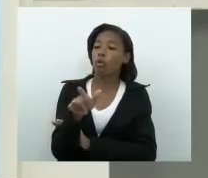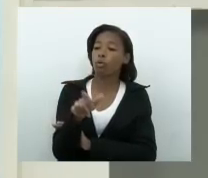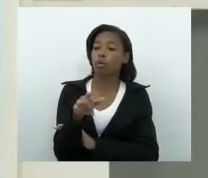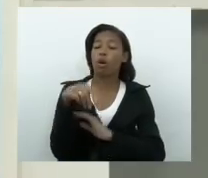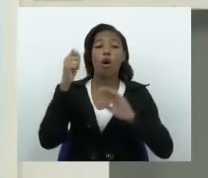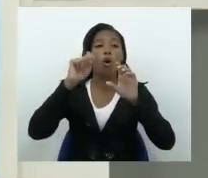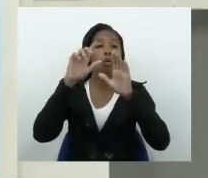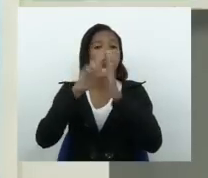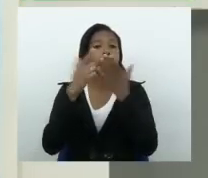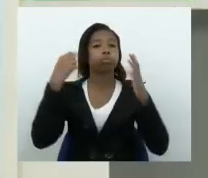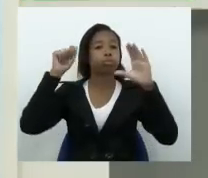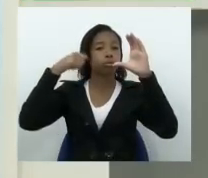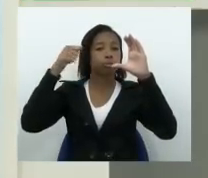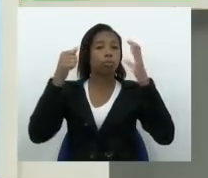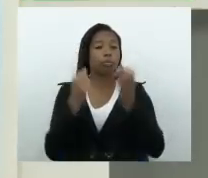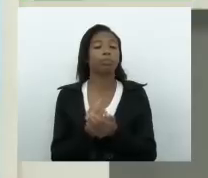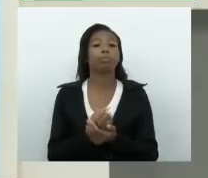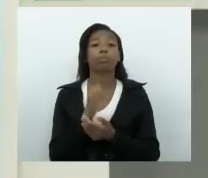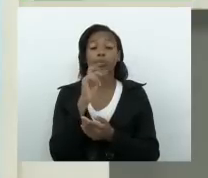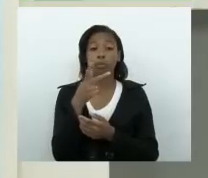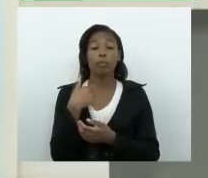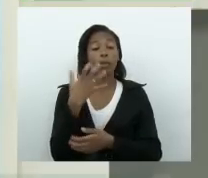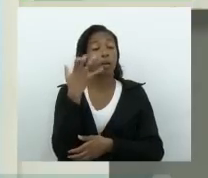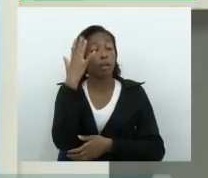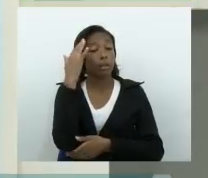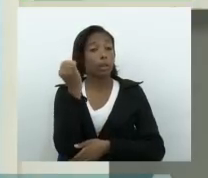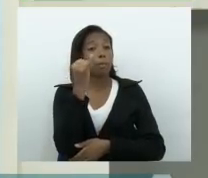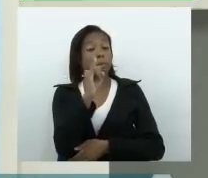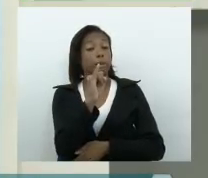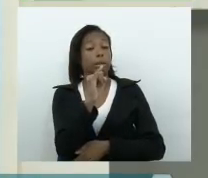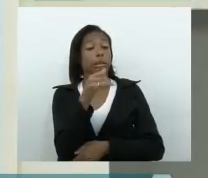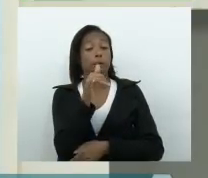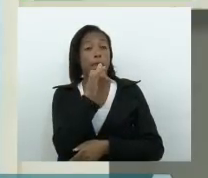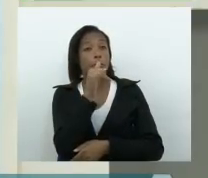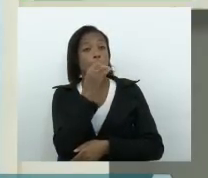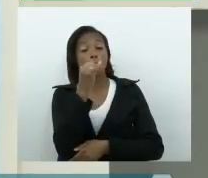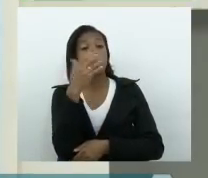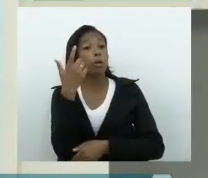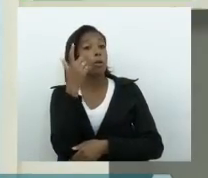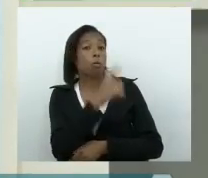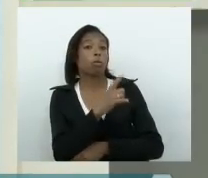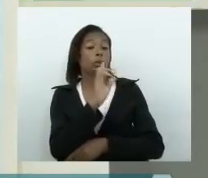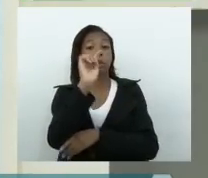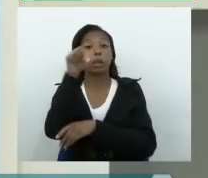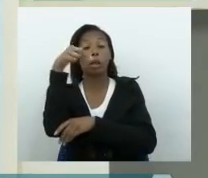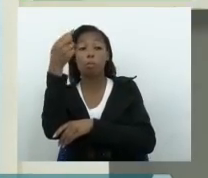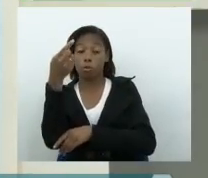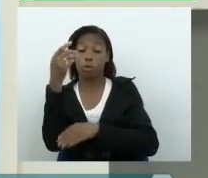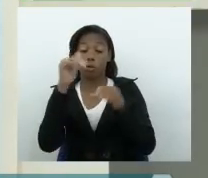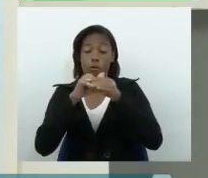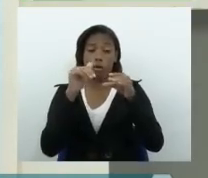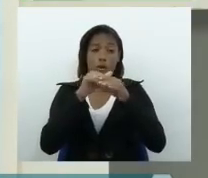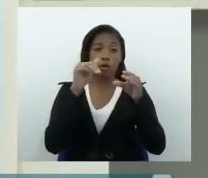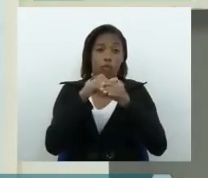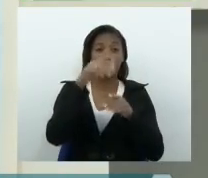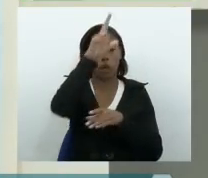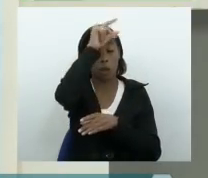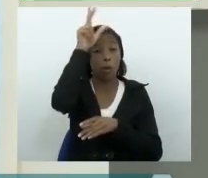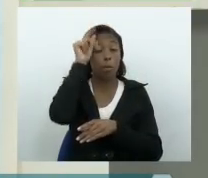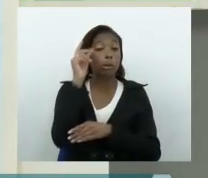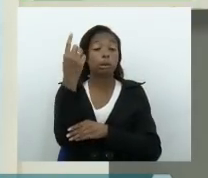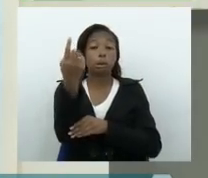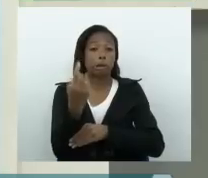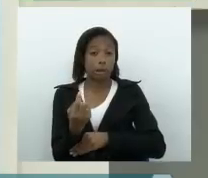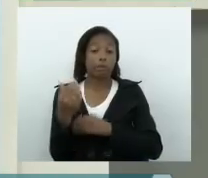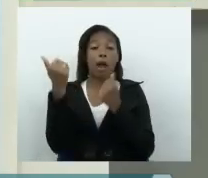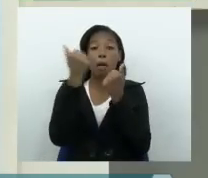Jornalista Valdir Carleto, por favor. Eu quero saber se, caso o senhor não consiga ir para o segundo turno e o prefeito que vier a ser